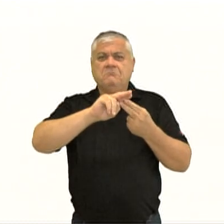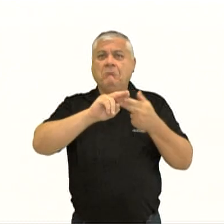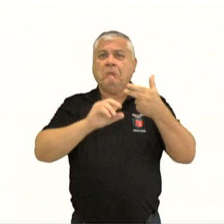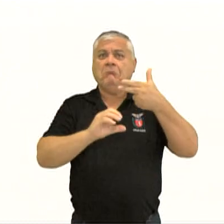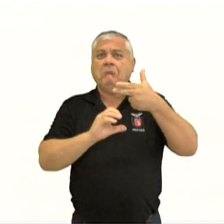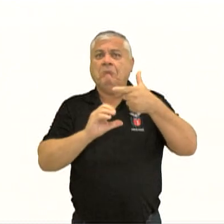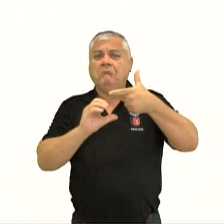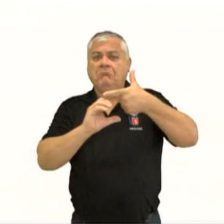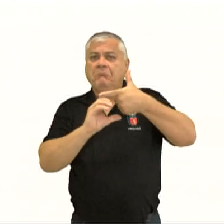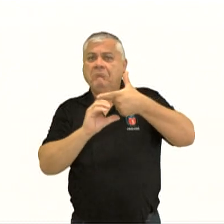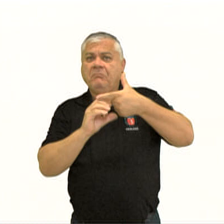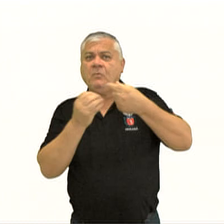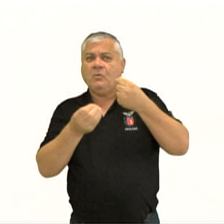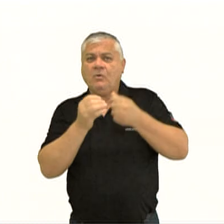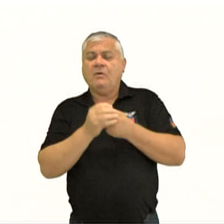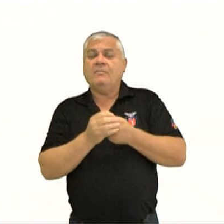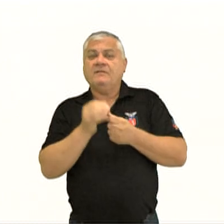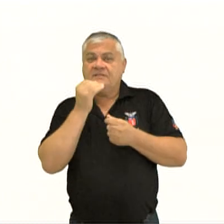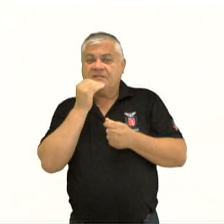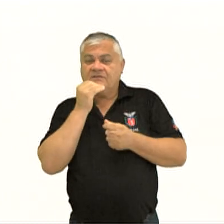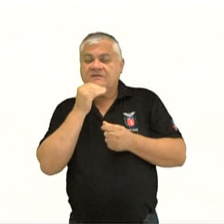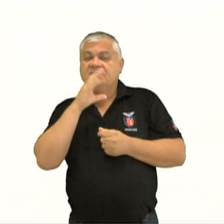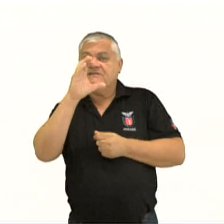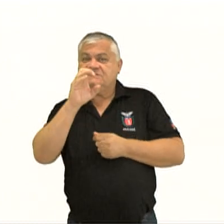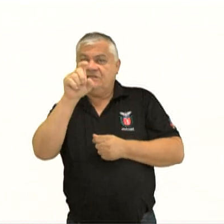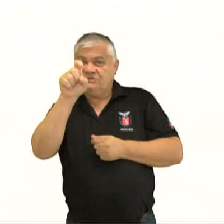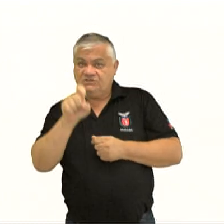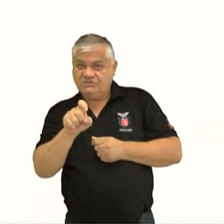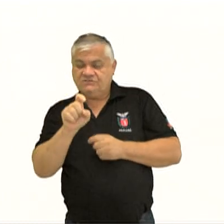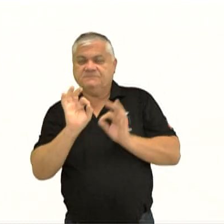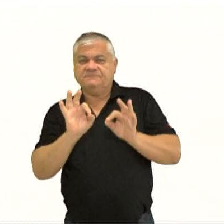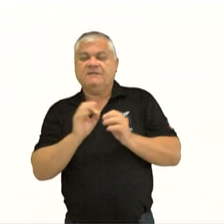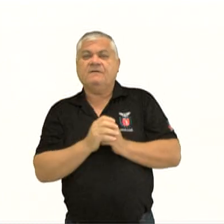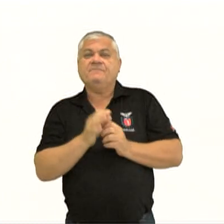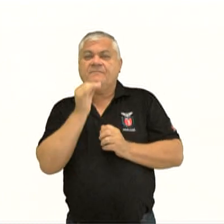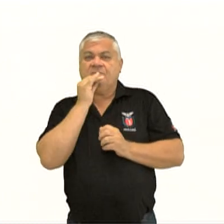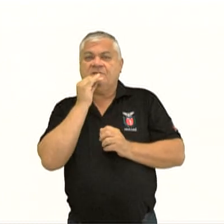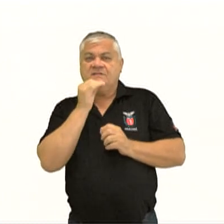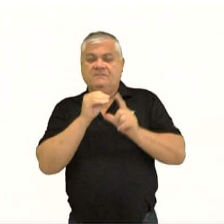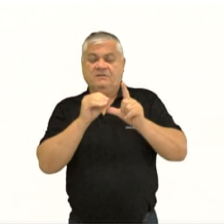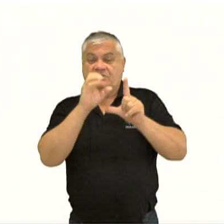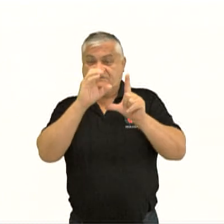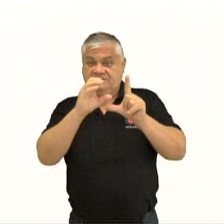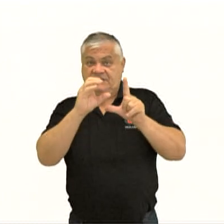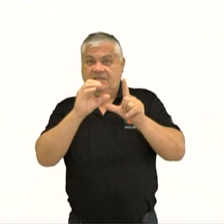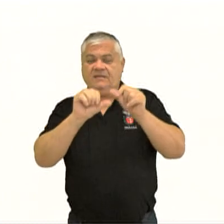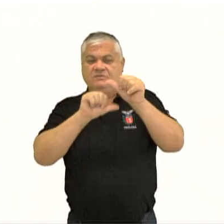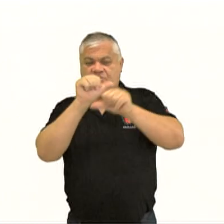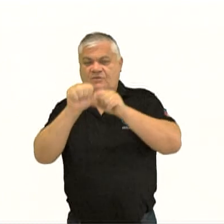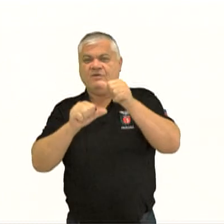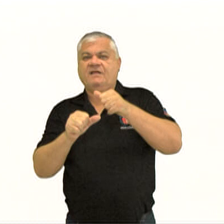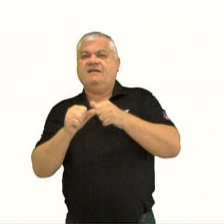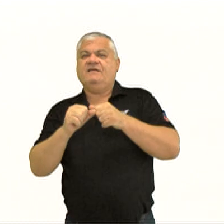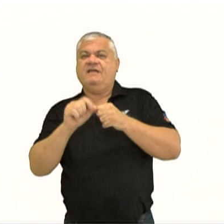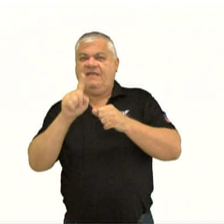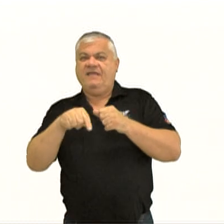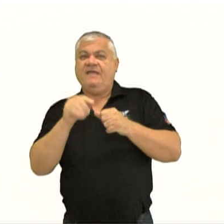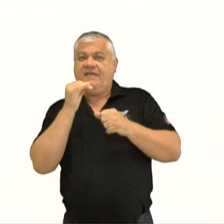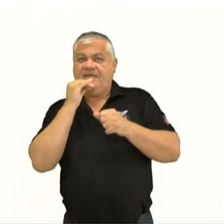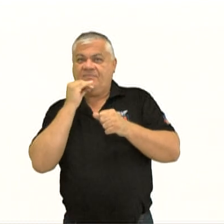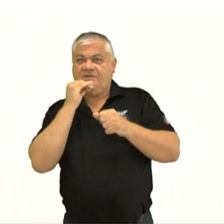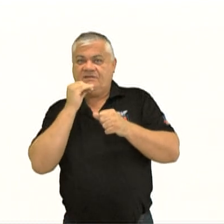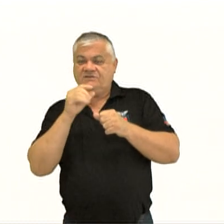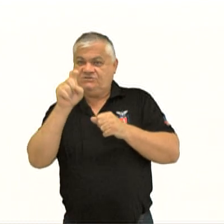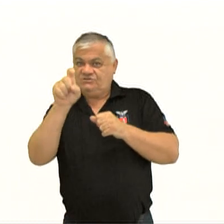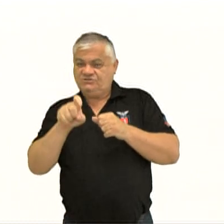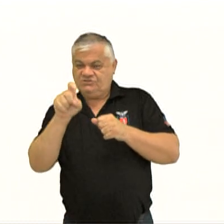aplicado cosseno de CX. Então, o C é o coeficiente que está na frente do ângulo X.